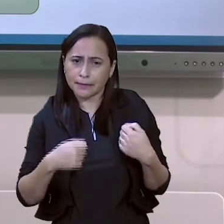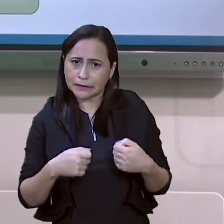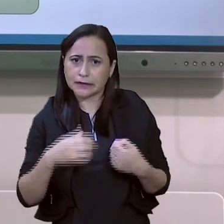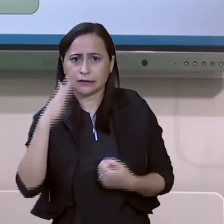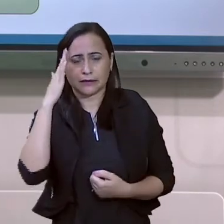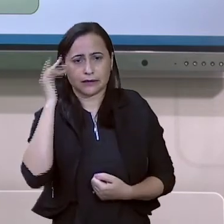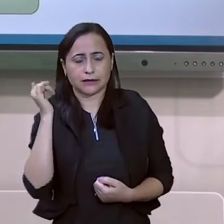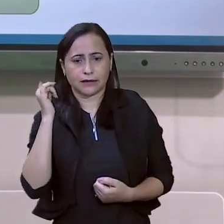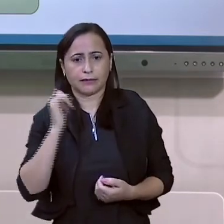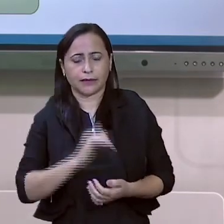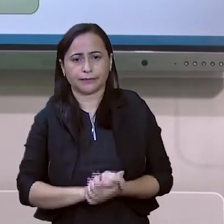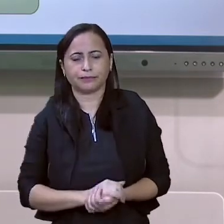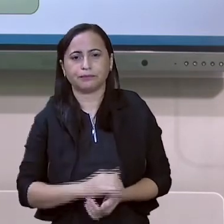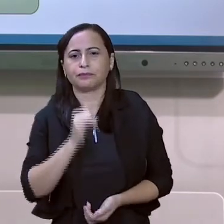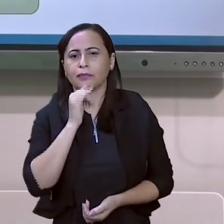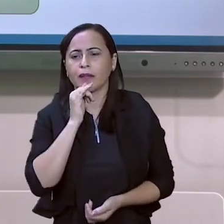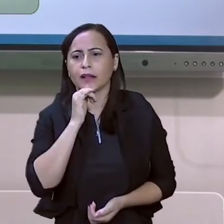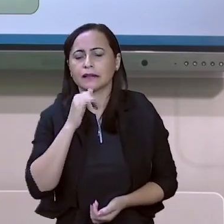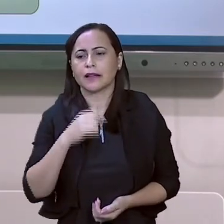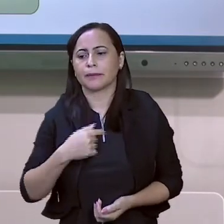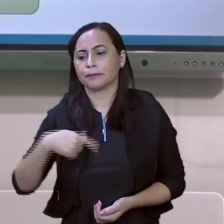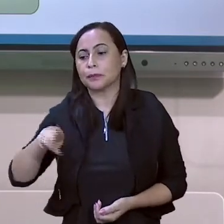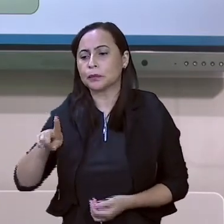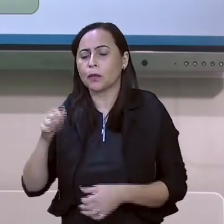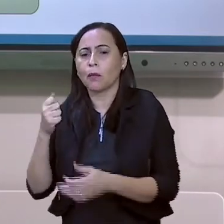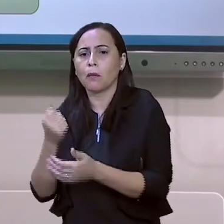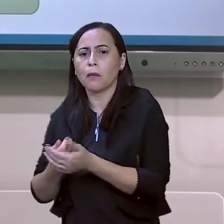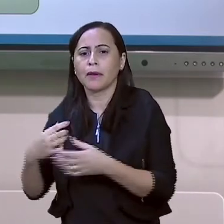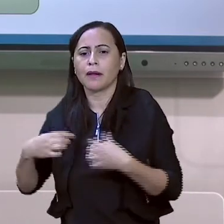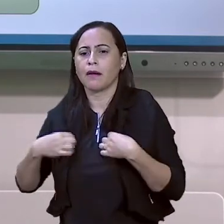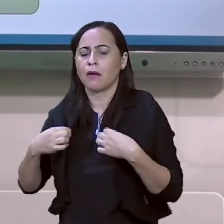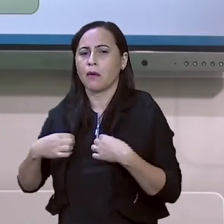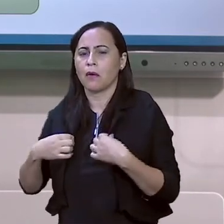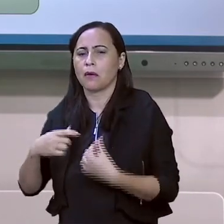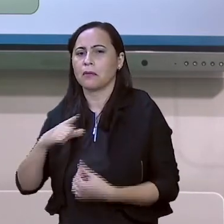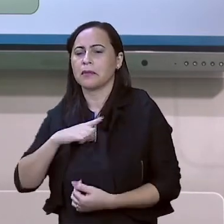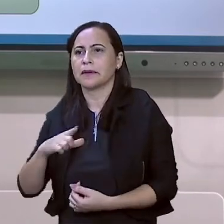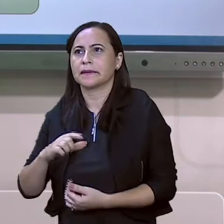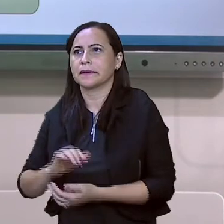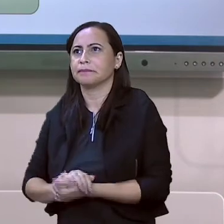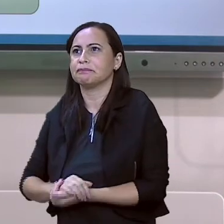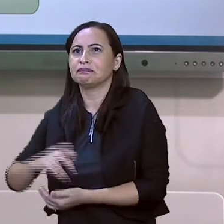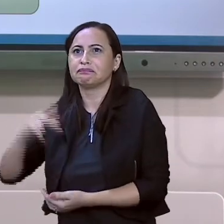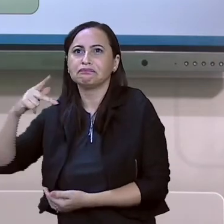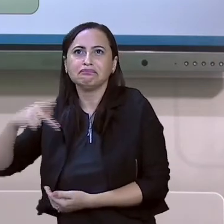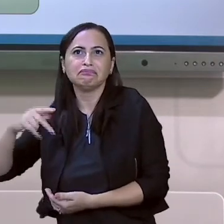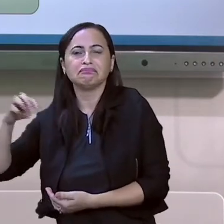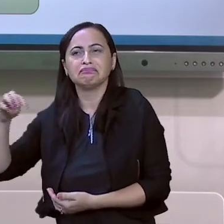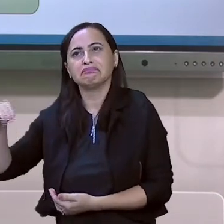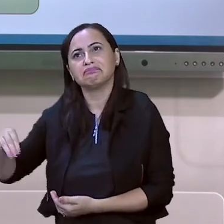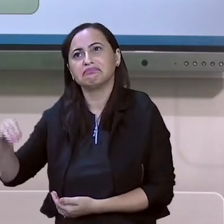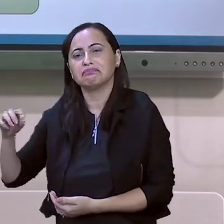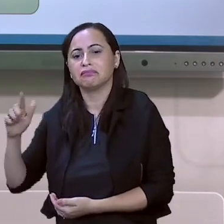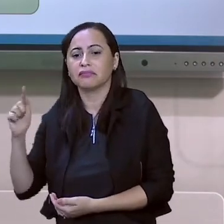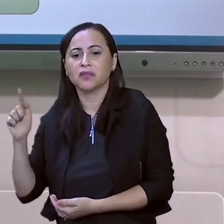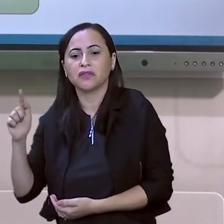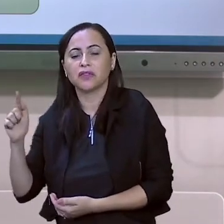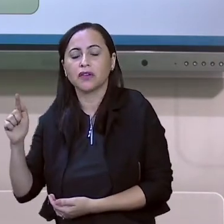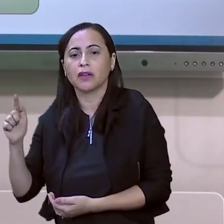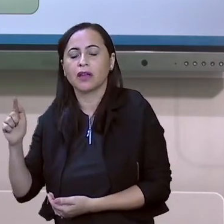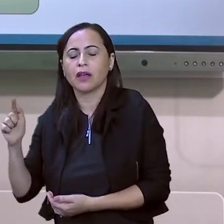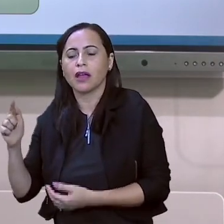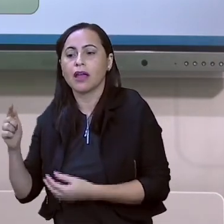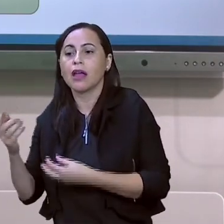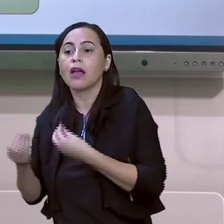tem lá a roupa tamanho P, tamanho M, tamanho G. Será como que as